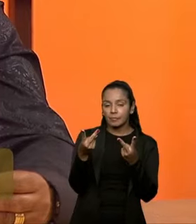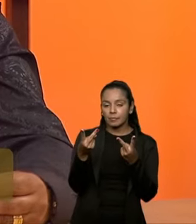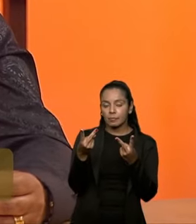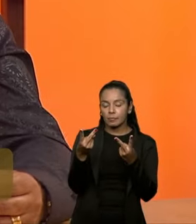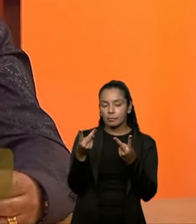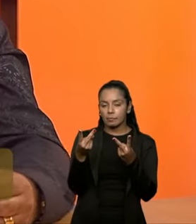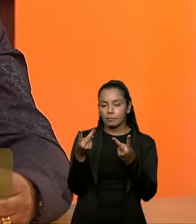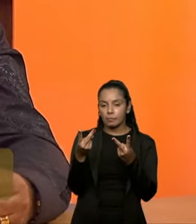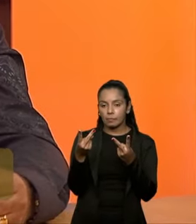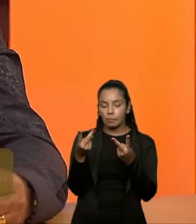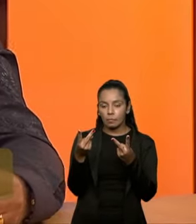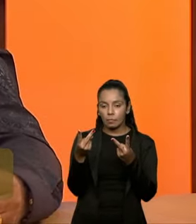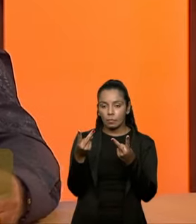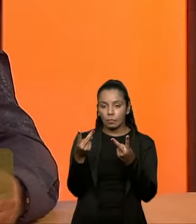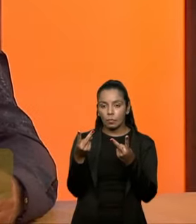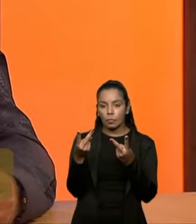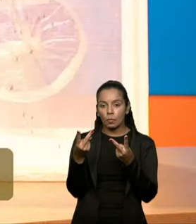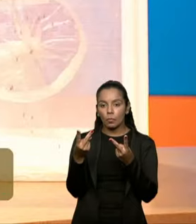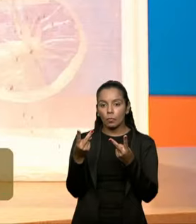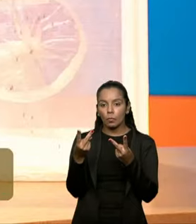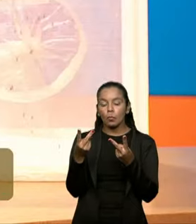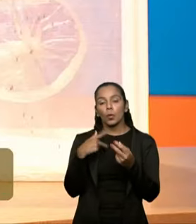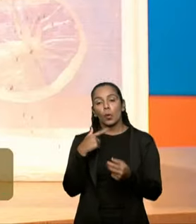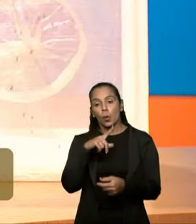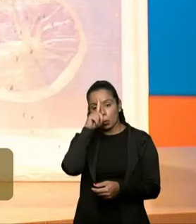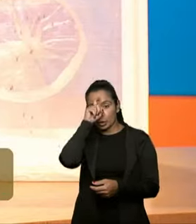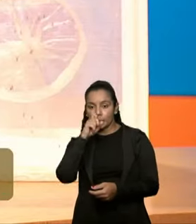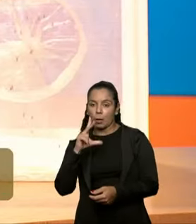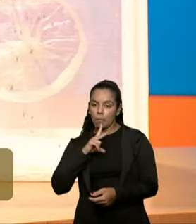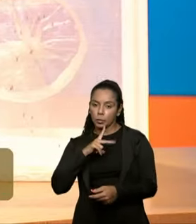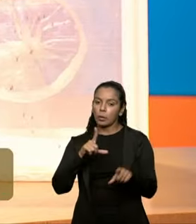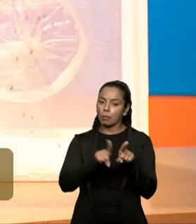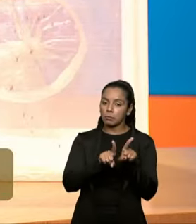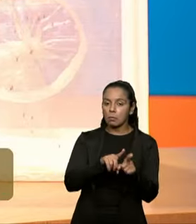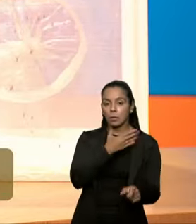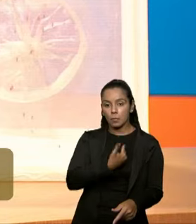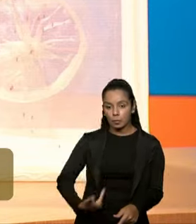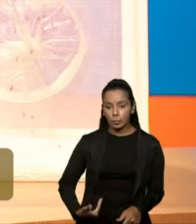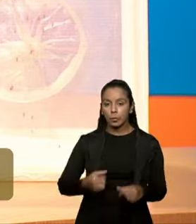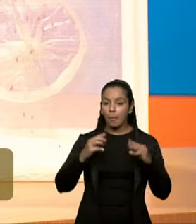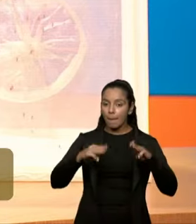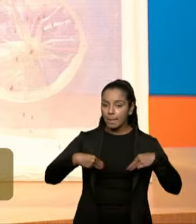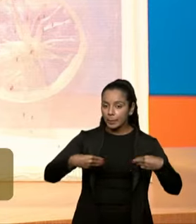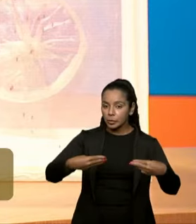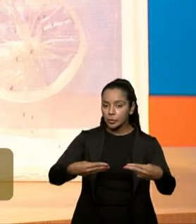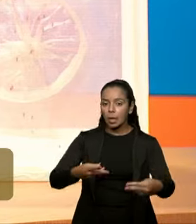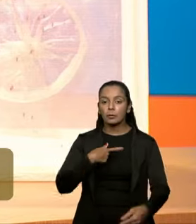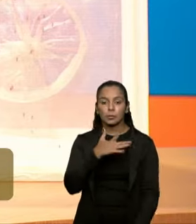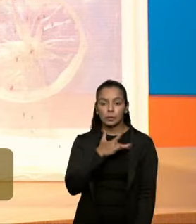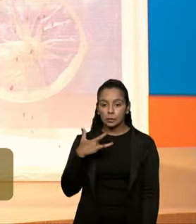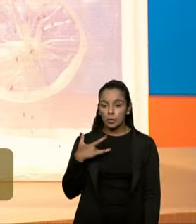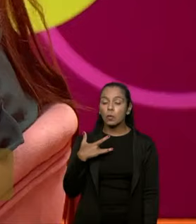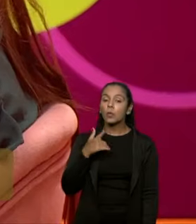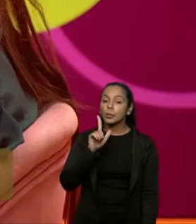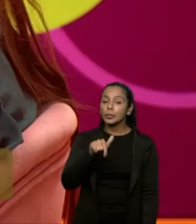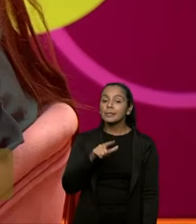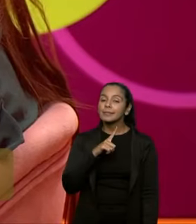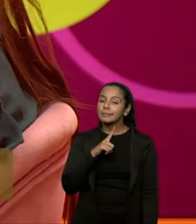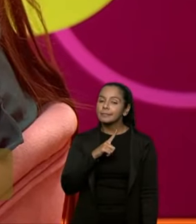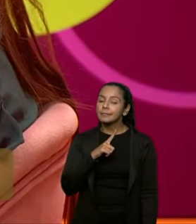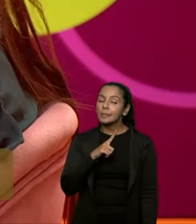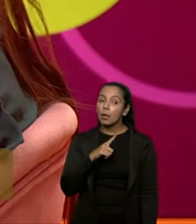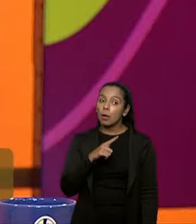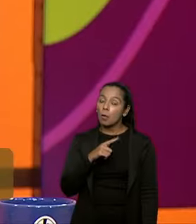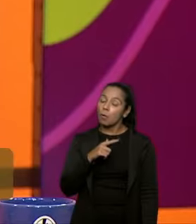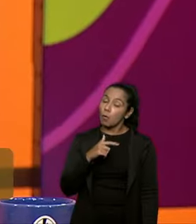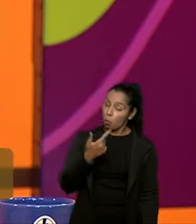na rede pública, no privado como no público. E o Ministério da Saúde, ele teve uma